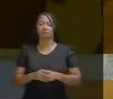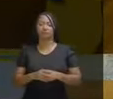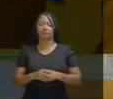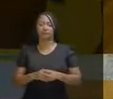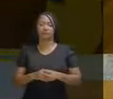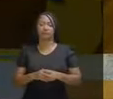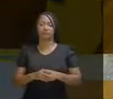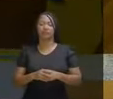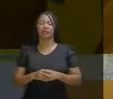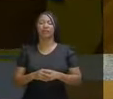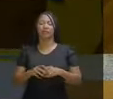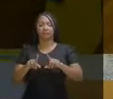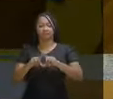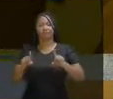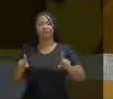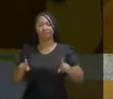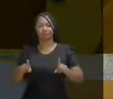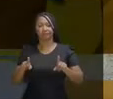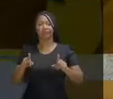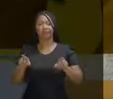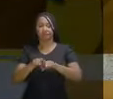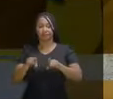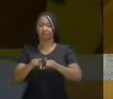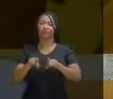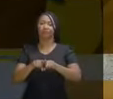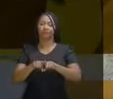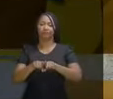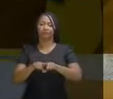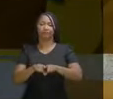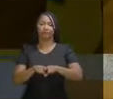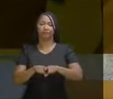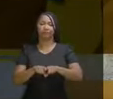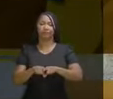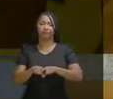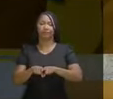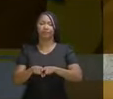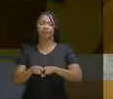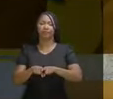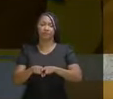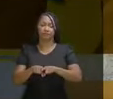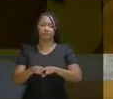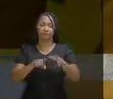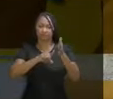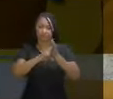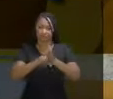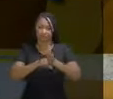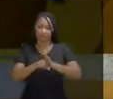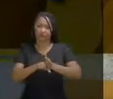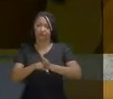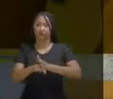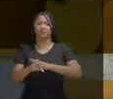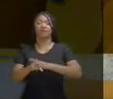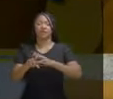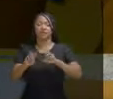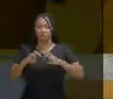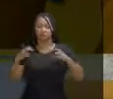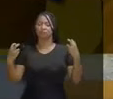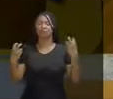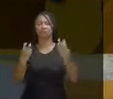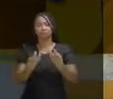casos. Contudo, além de, nessa hipótese sob análise, essa